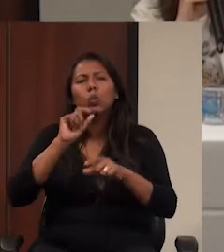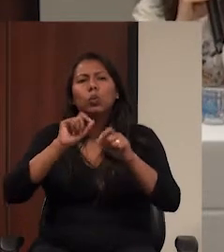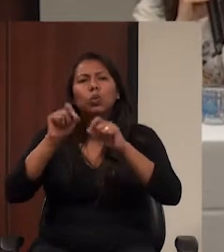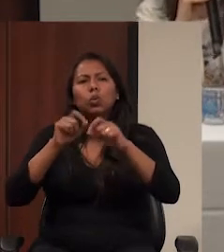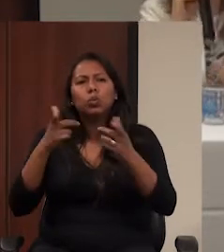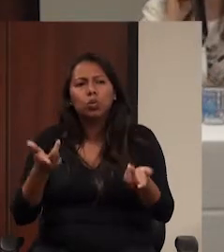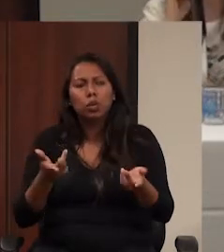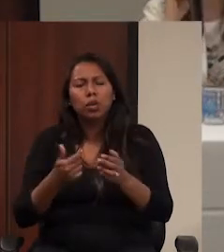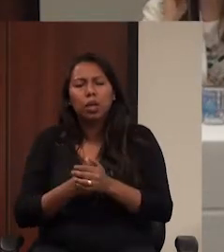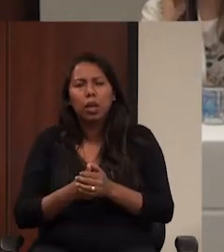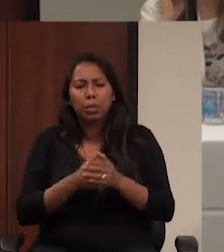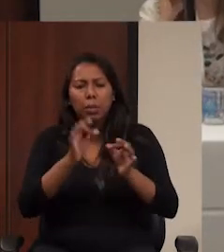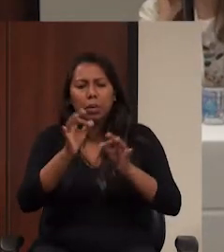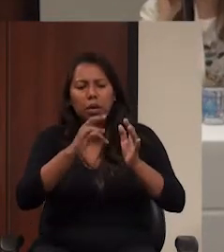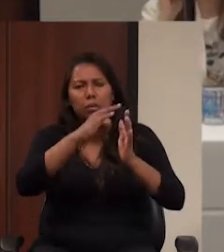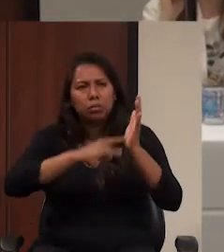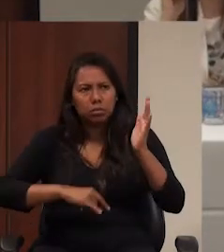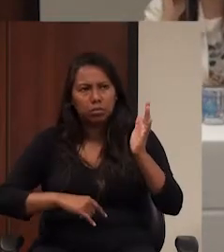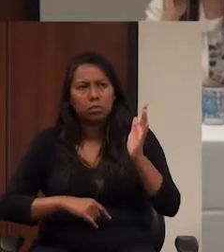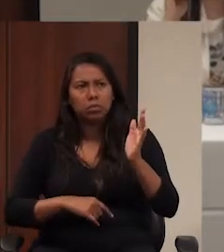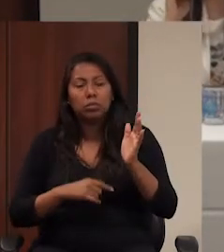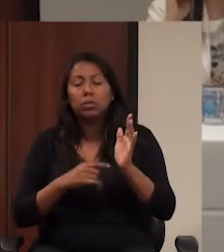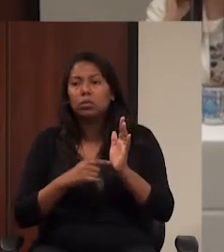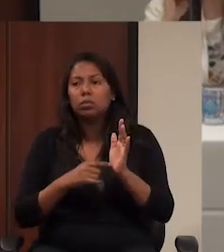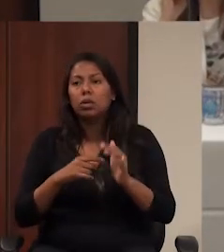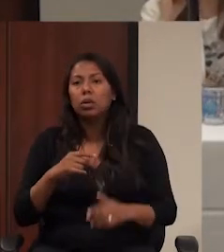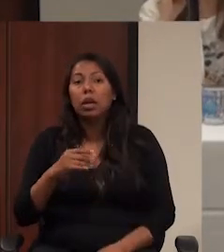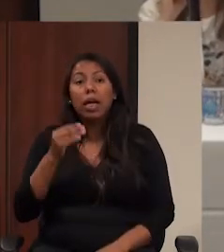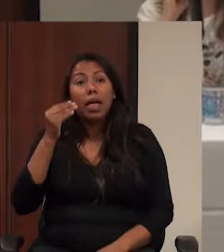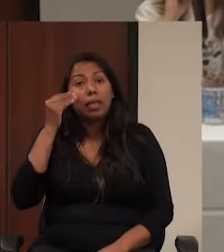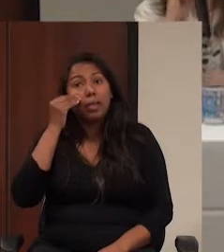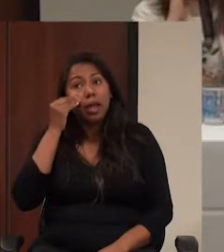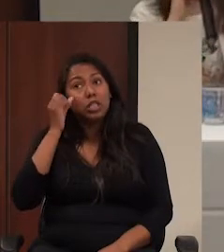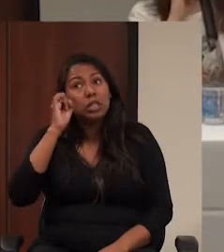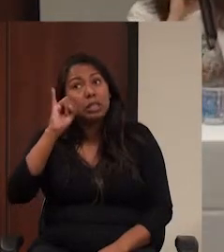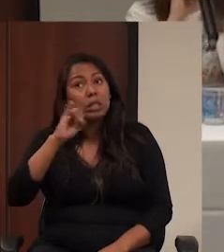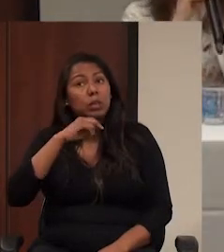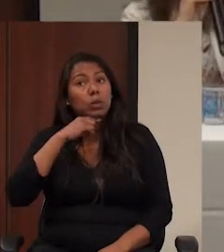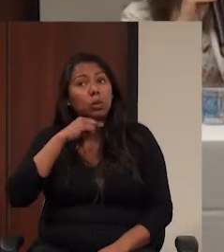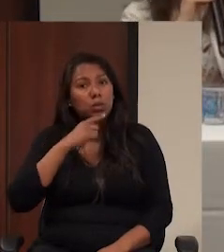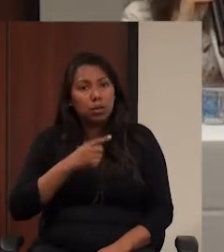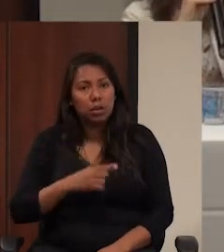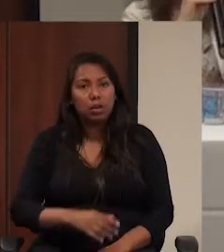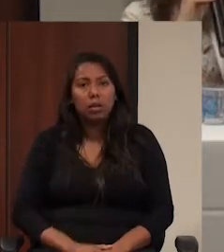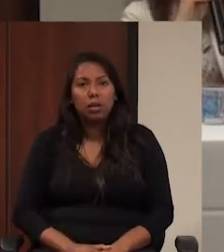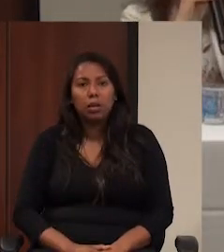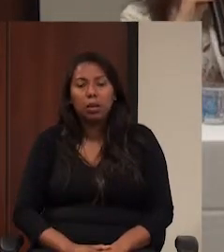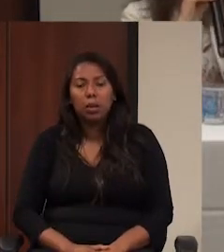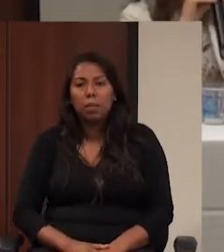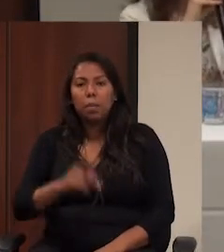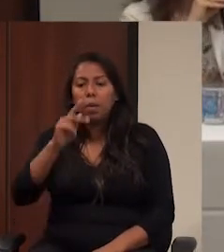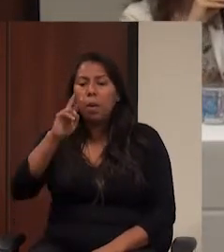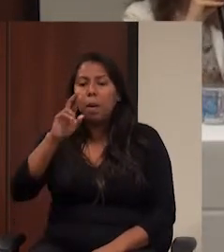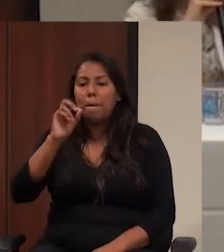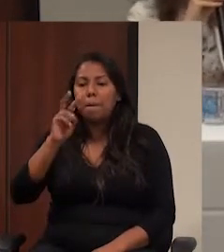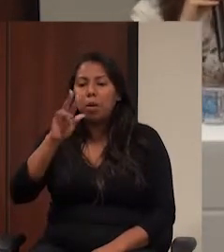esses termos de representação? O que eles chamam teste de incapacidade para provisões padrão. Provisões padrão é daquele primeiro termo lá, que eu